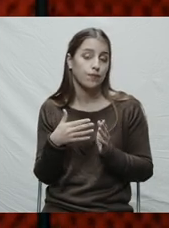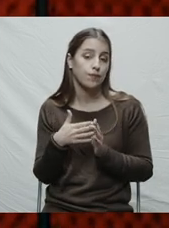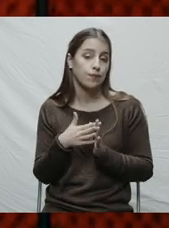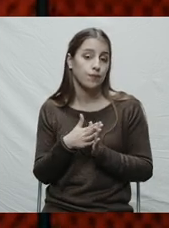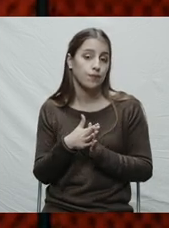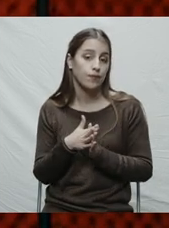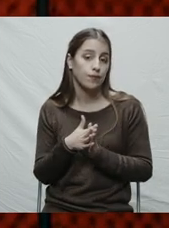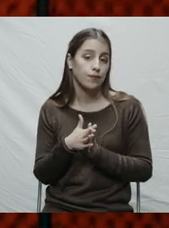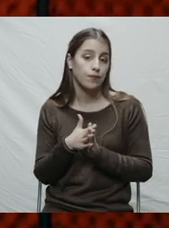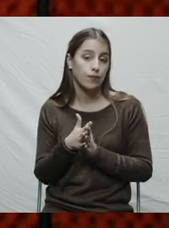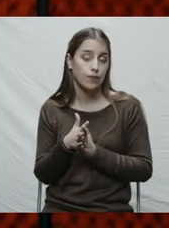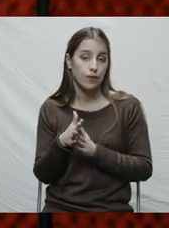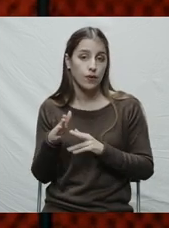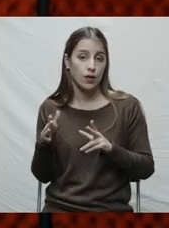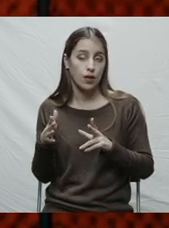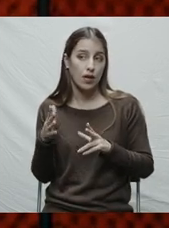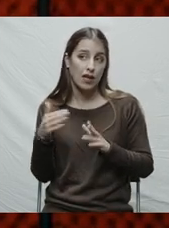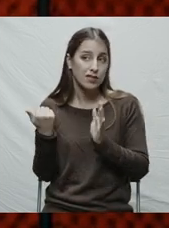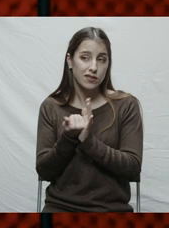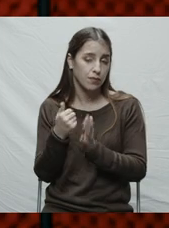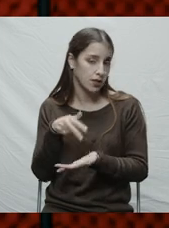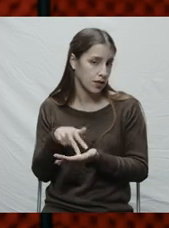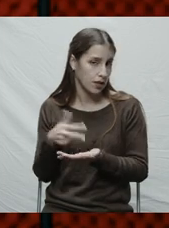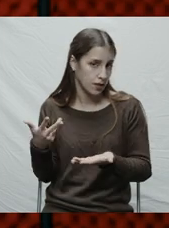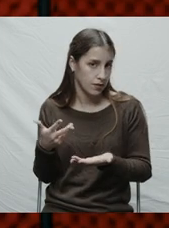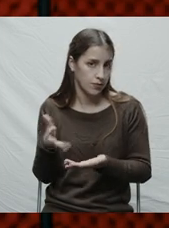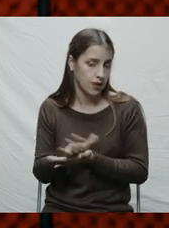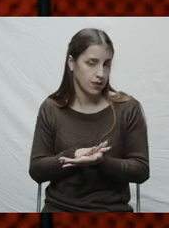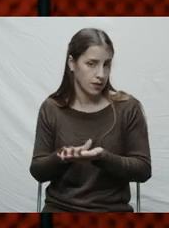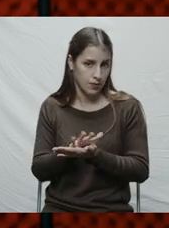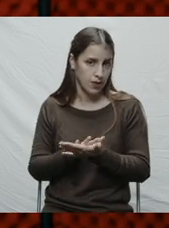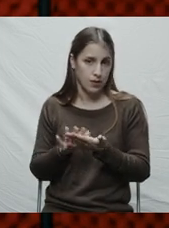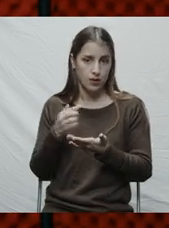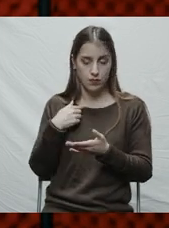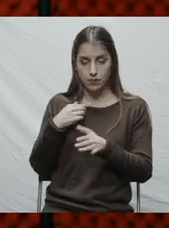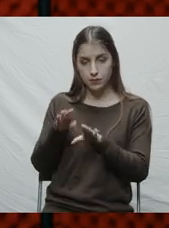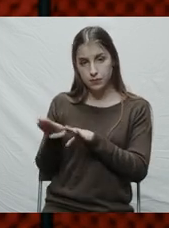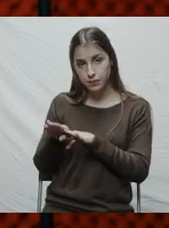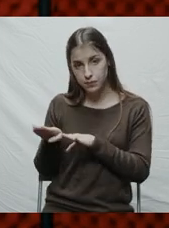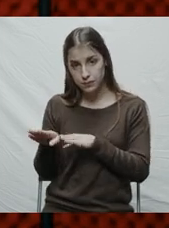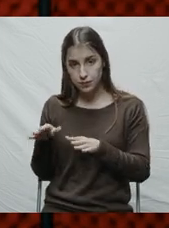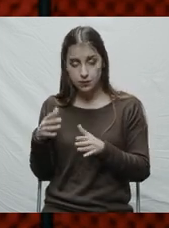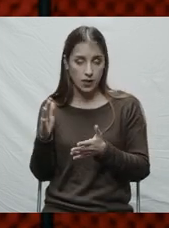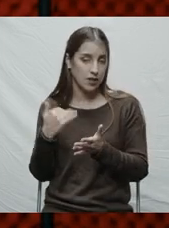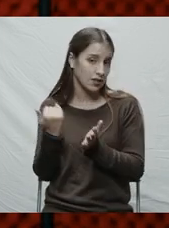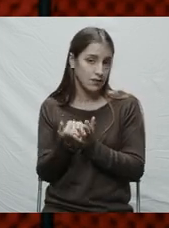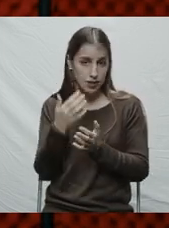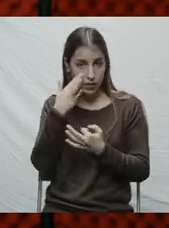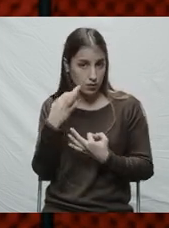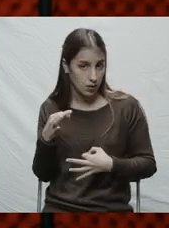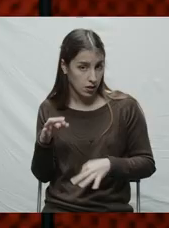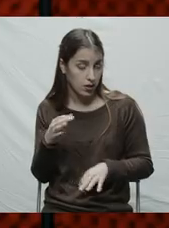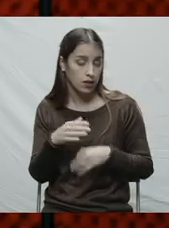nunca foi uma coisa que não tivesse presente. Sempre teve presente na minha prática. Portanto, sempre foi natural. Isto